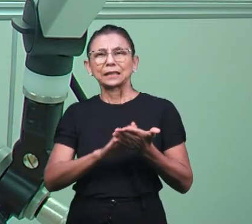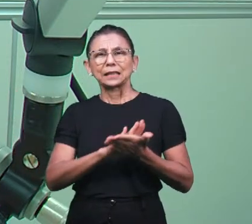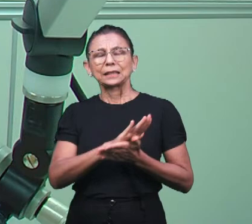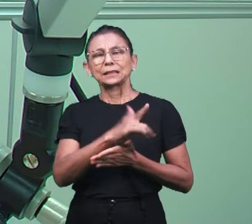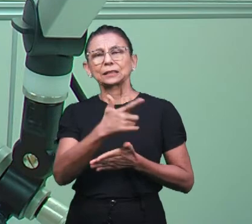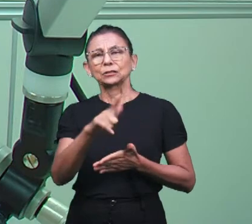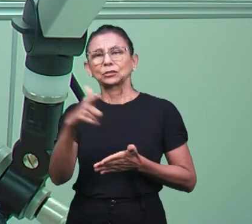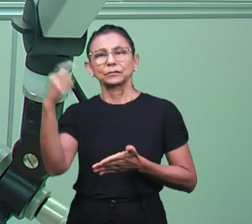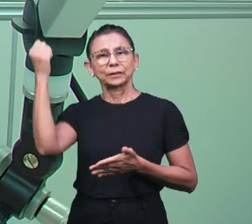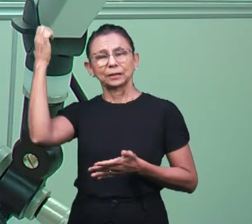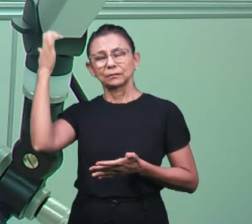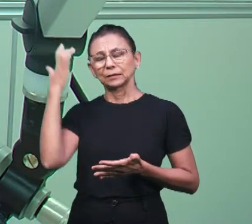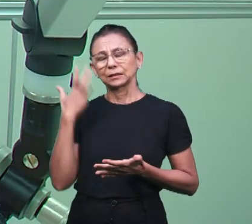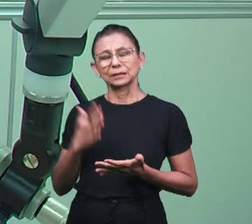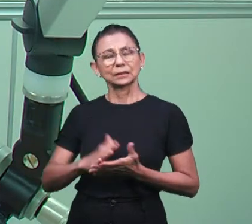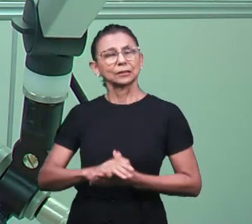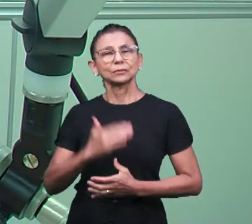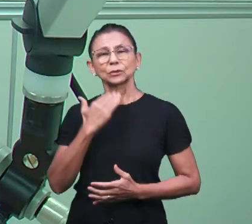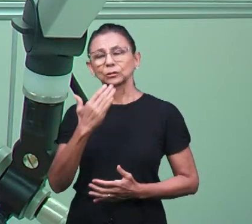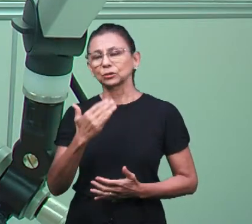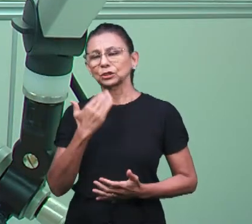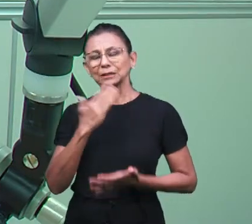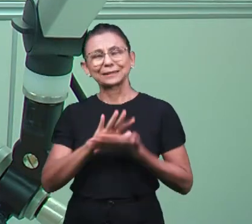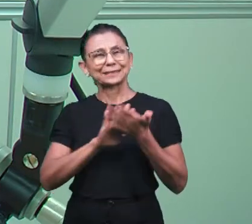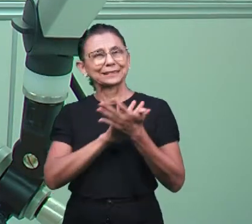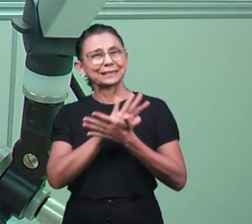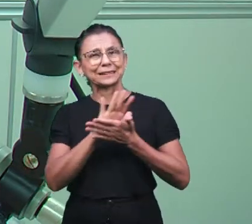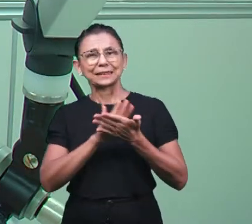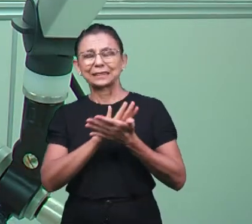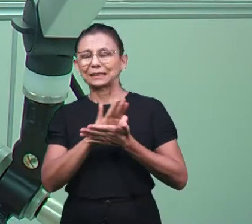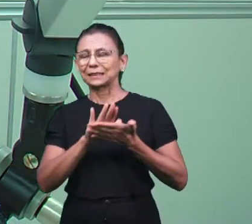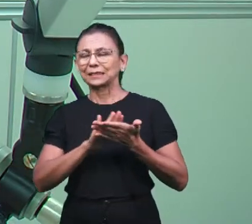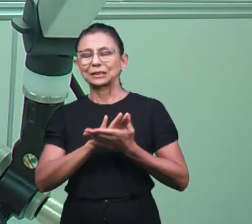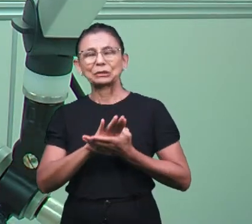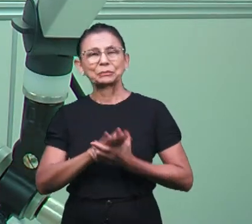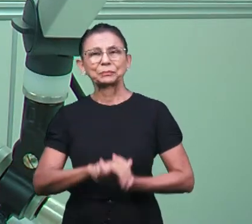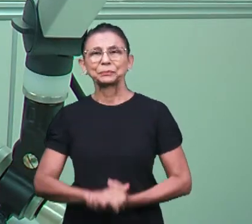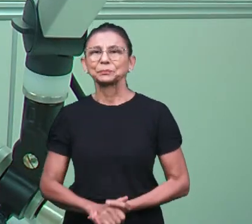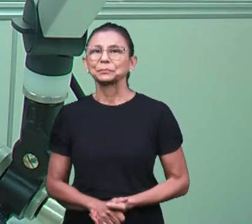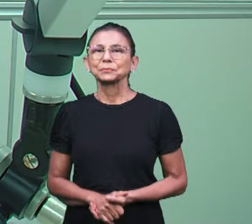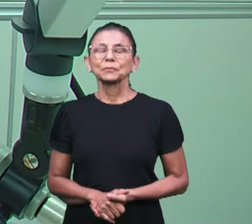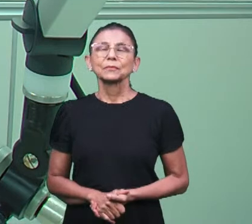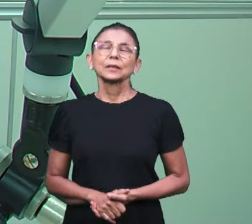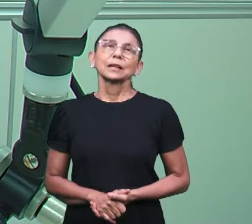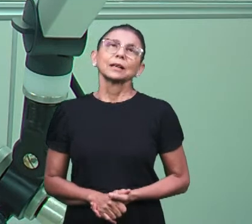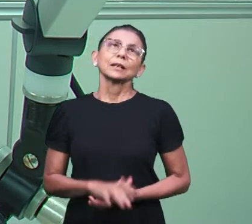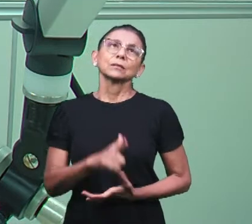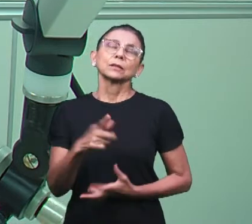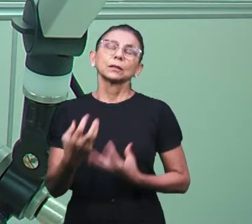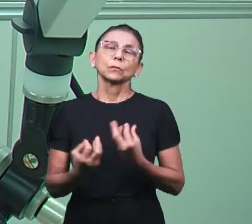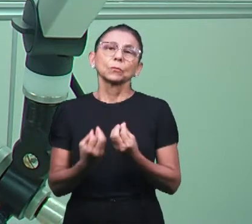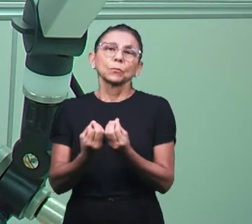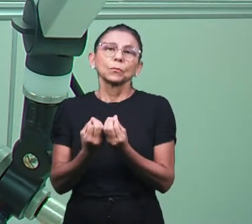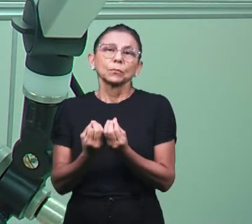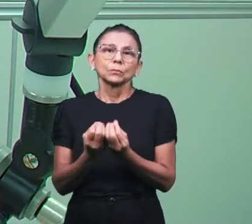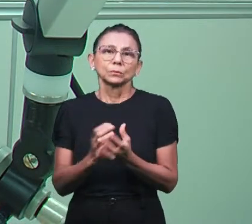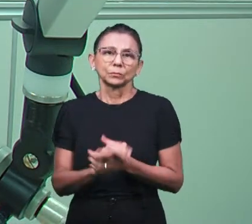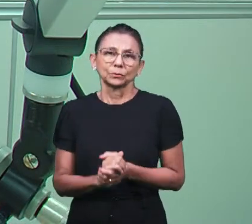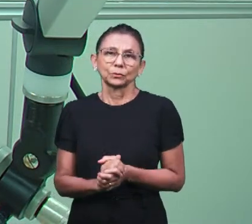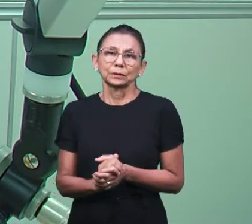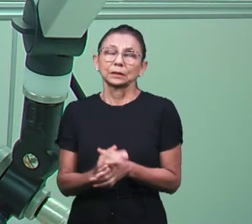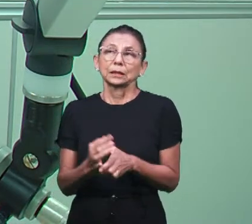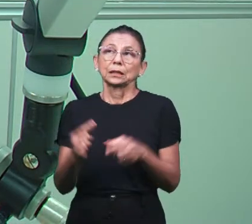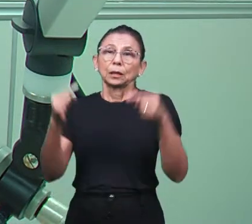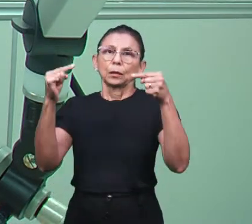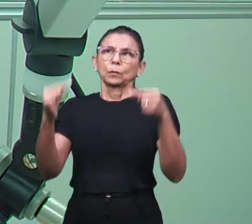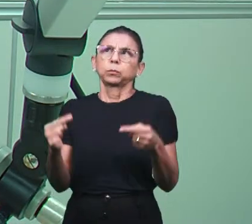ela não tem como você, ela não tem como o homem se posicionar contra,